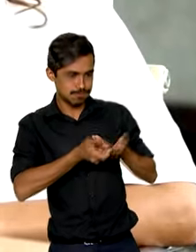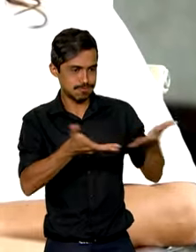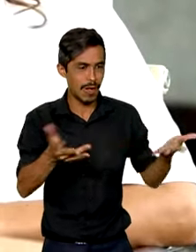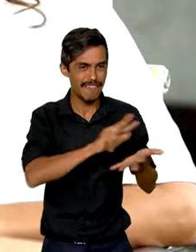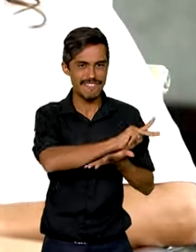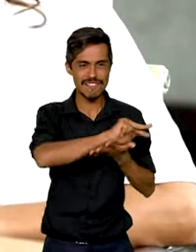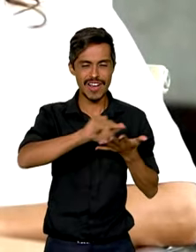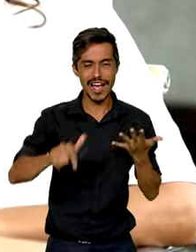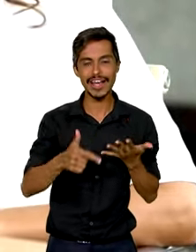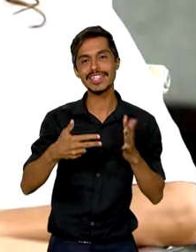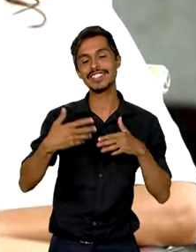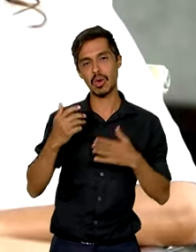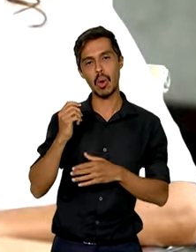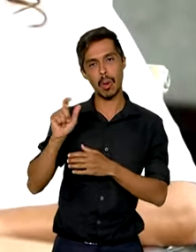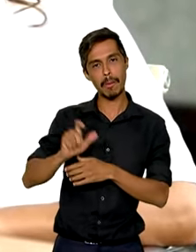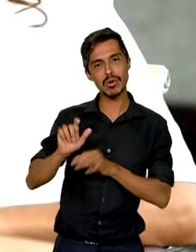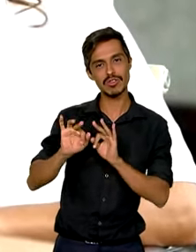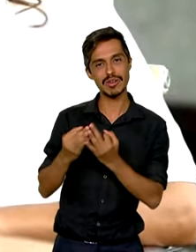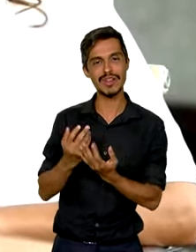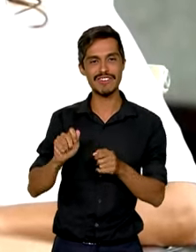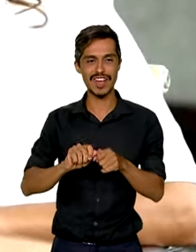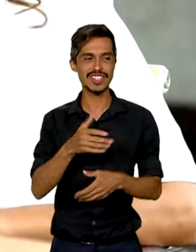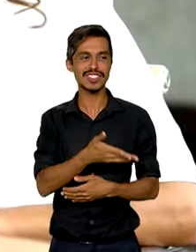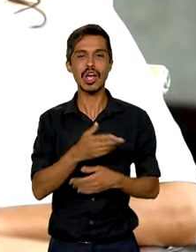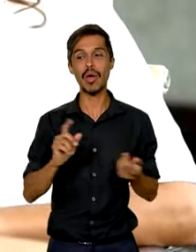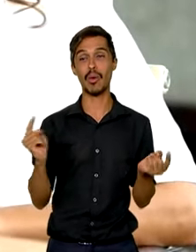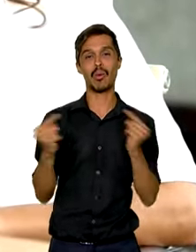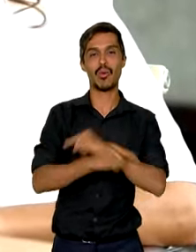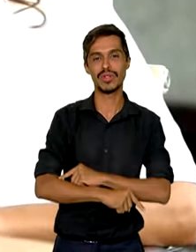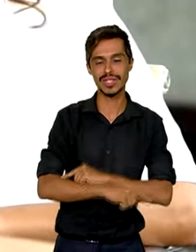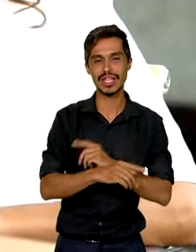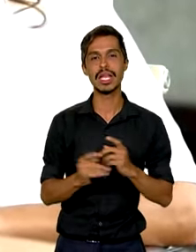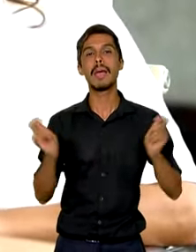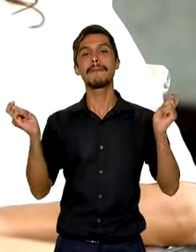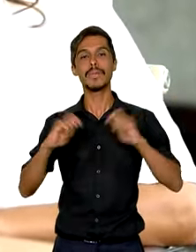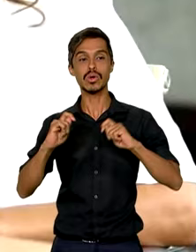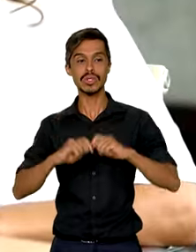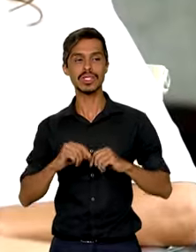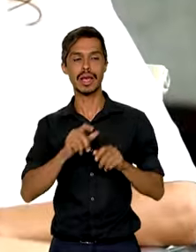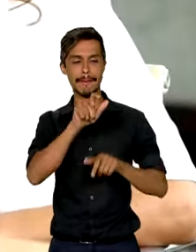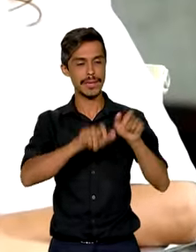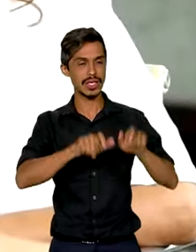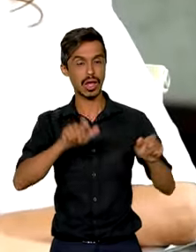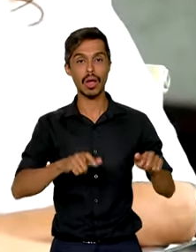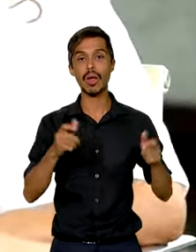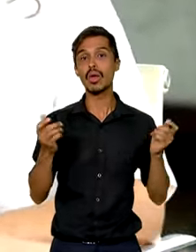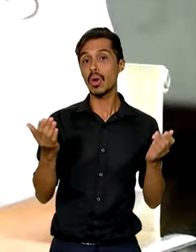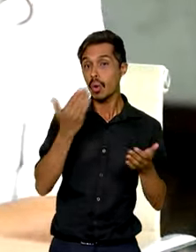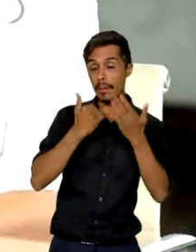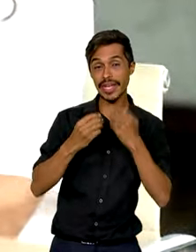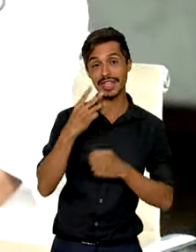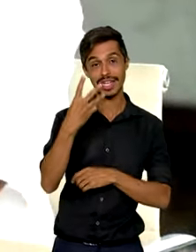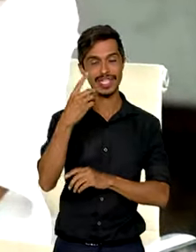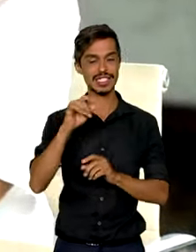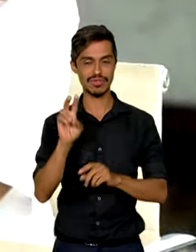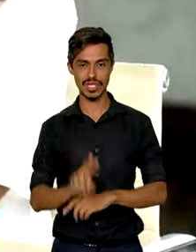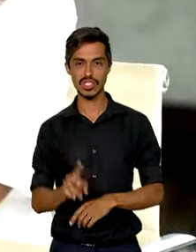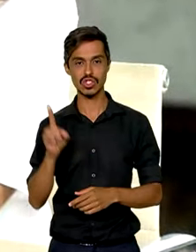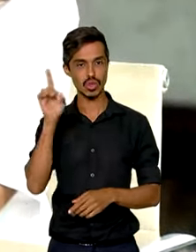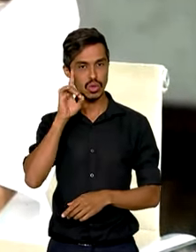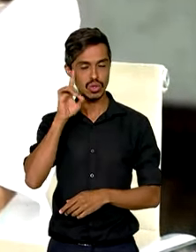Família significa o contrário significa possibilidade da pessoa comer três vez ao dia